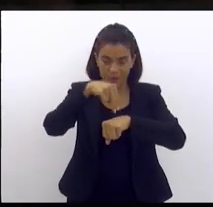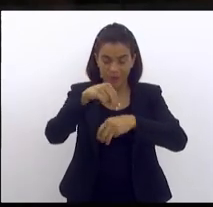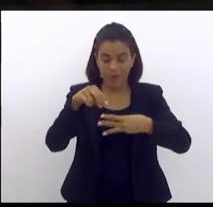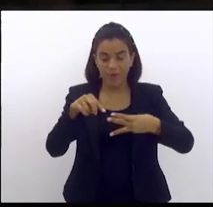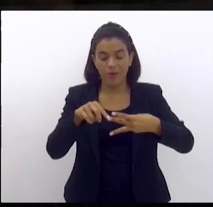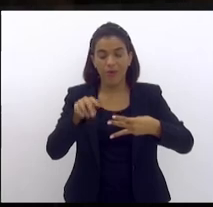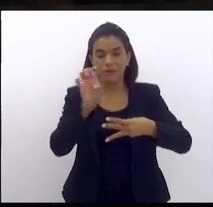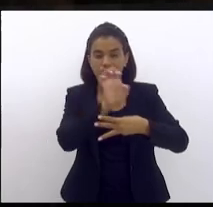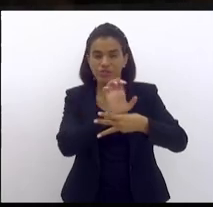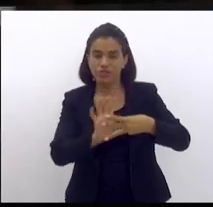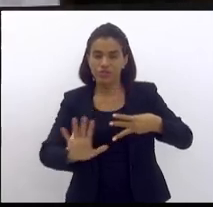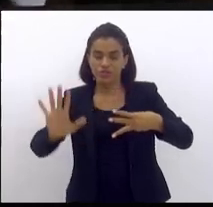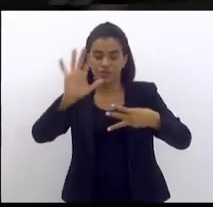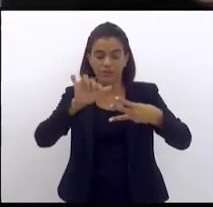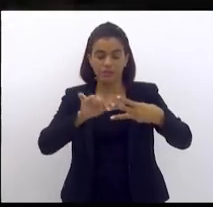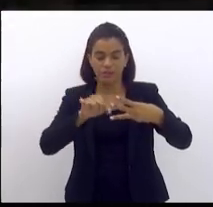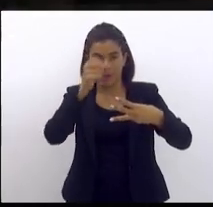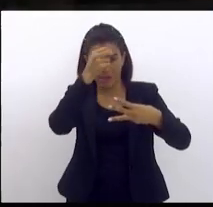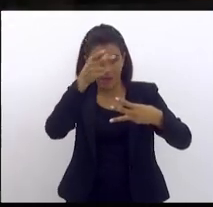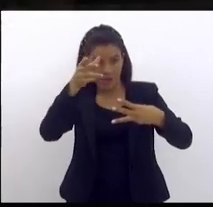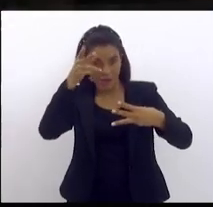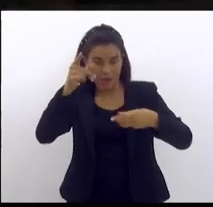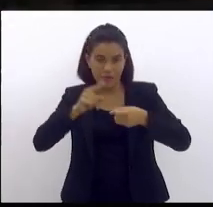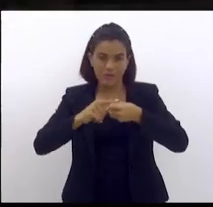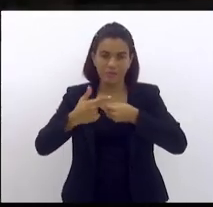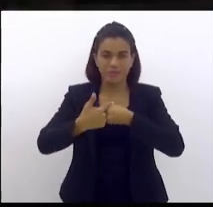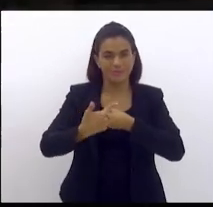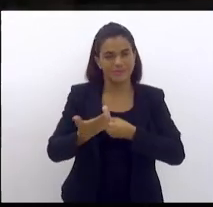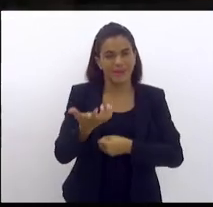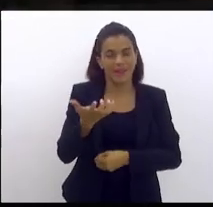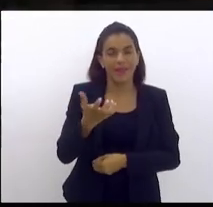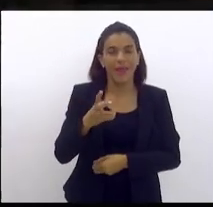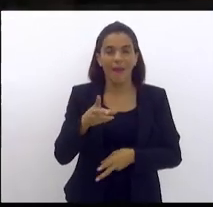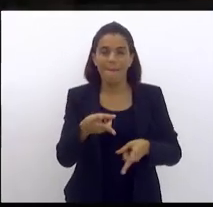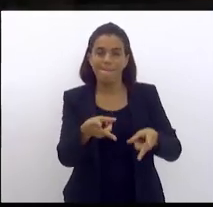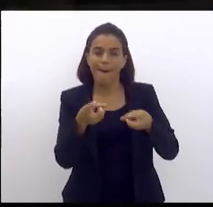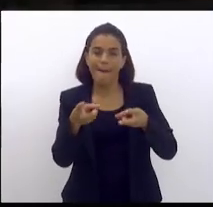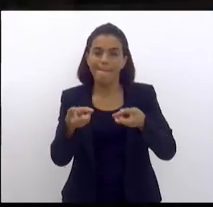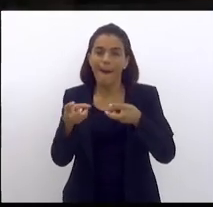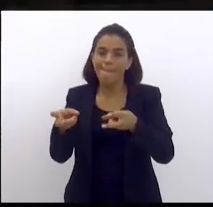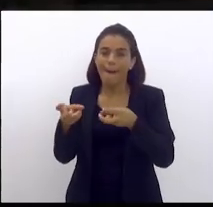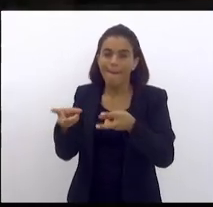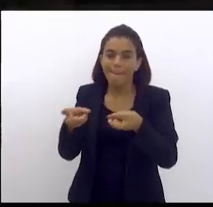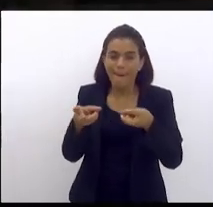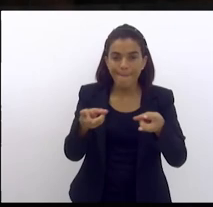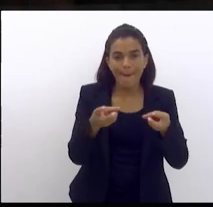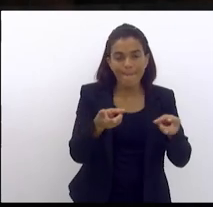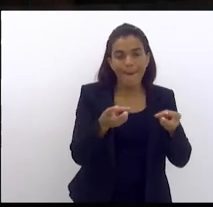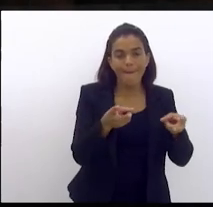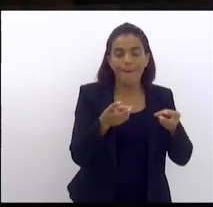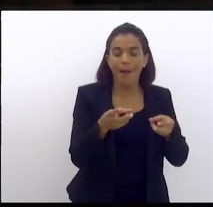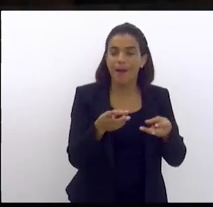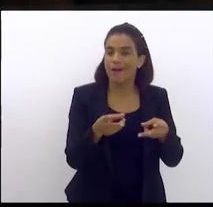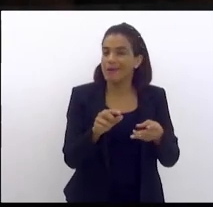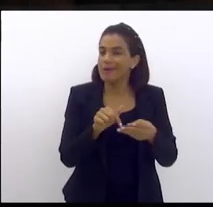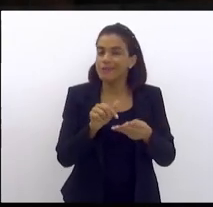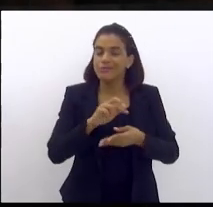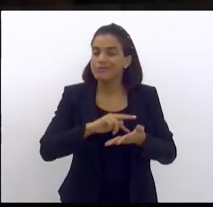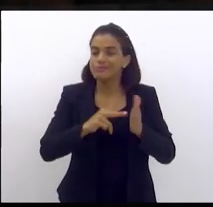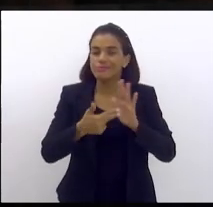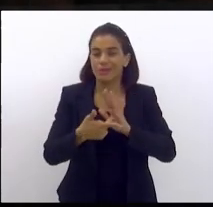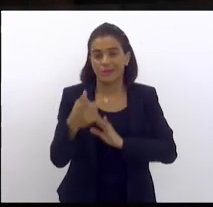os estados e os municípios isso de per si já é uma